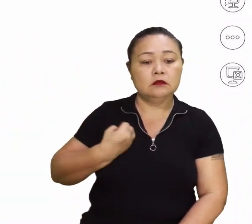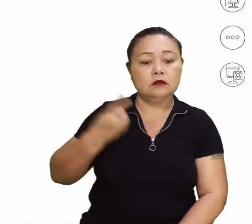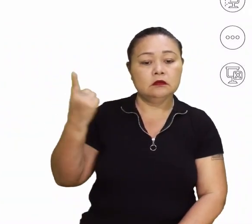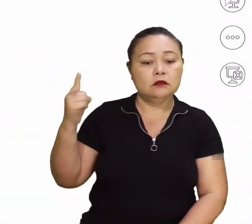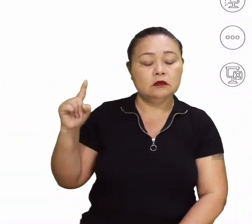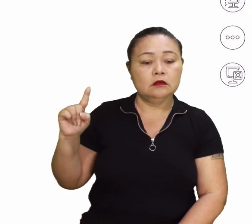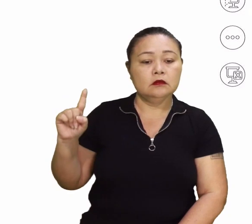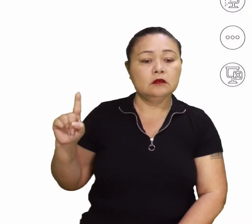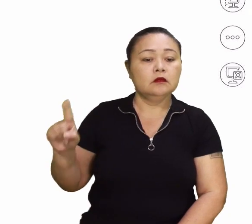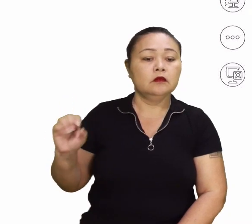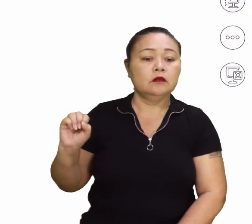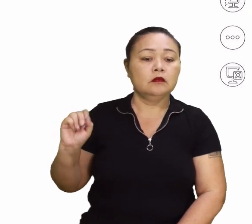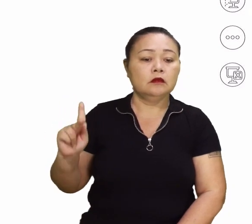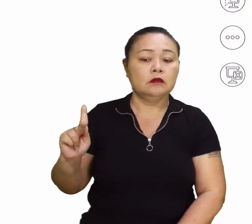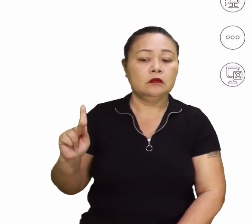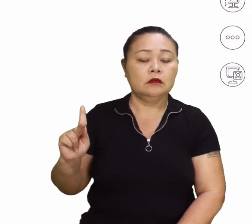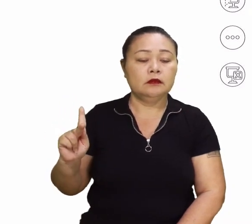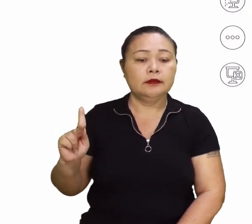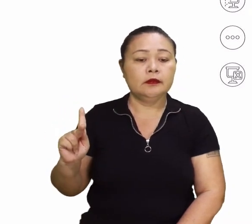deles, ok?